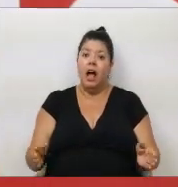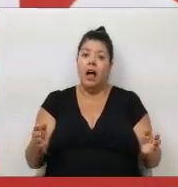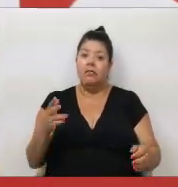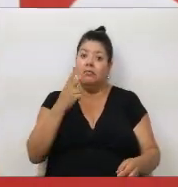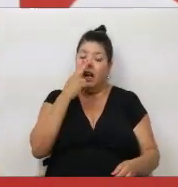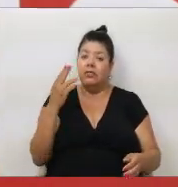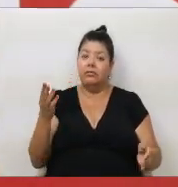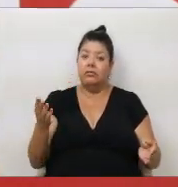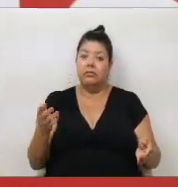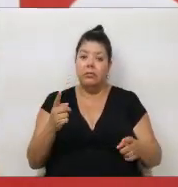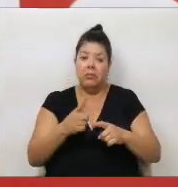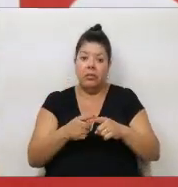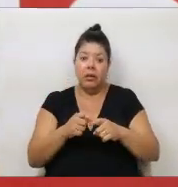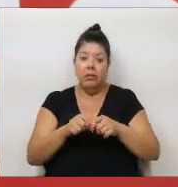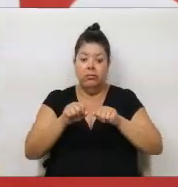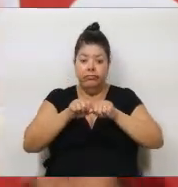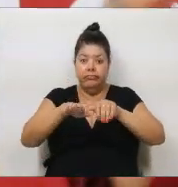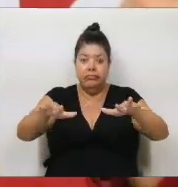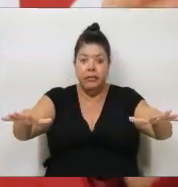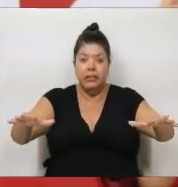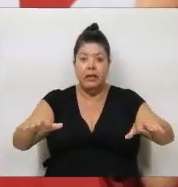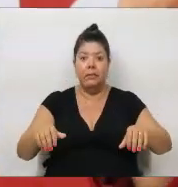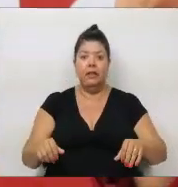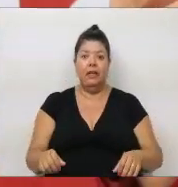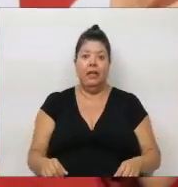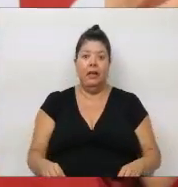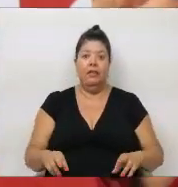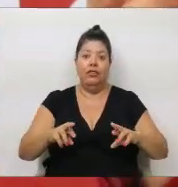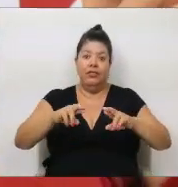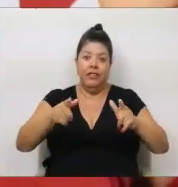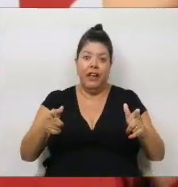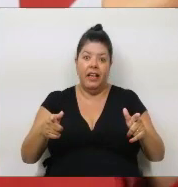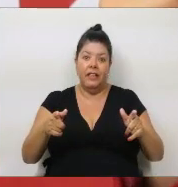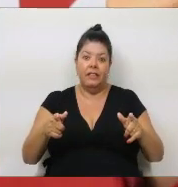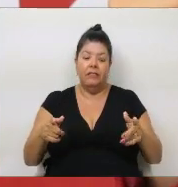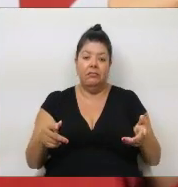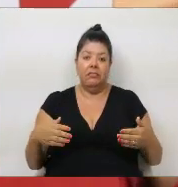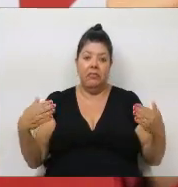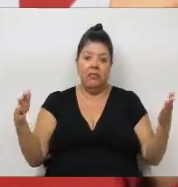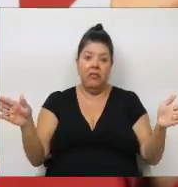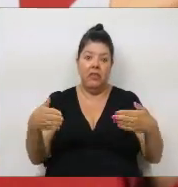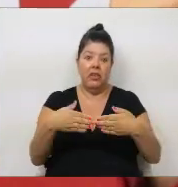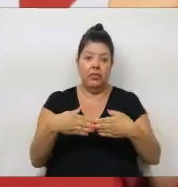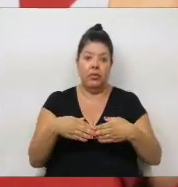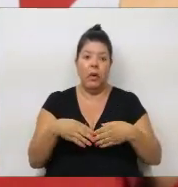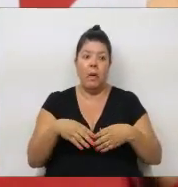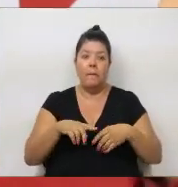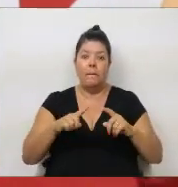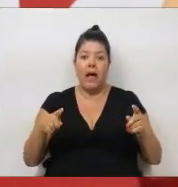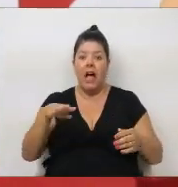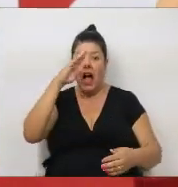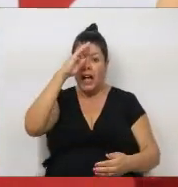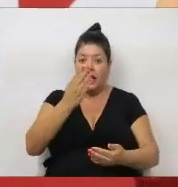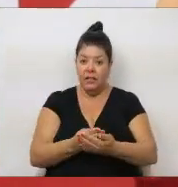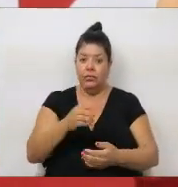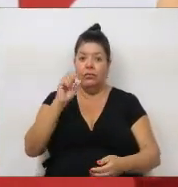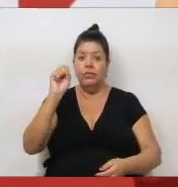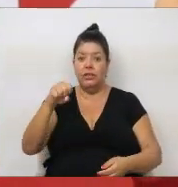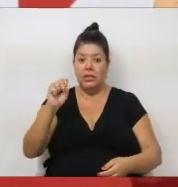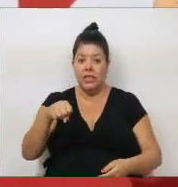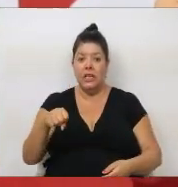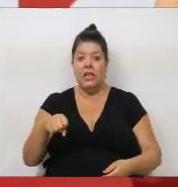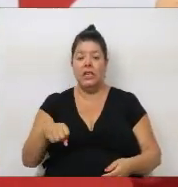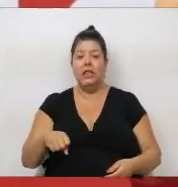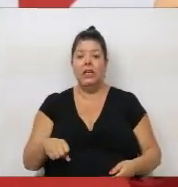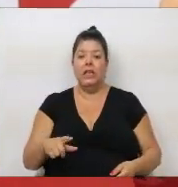ano atípico, muito, nada disso funcionou, mas eu acredito sim que vários tipos de campeonatos têm que